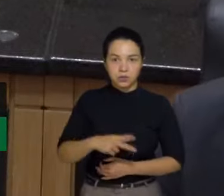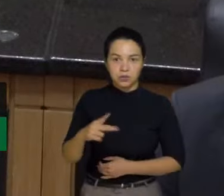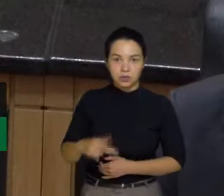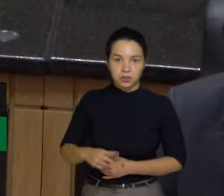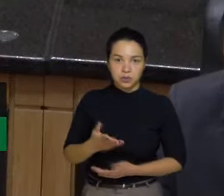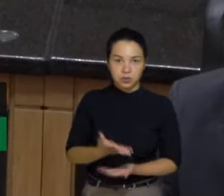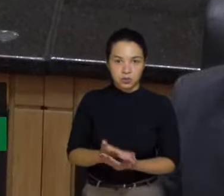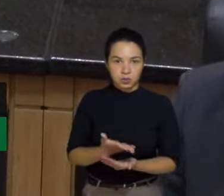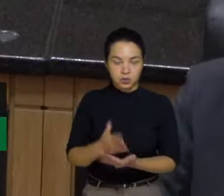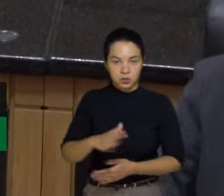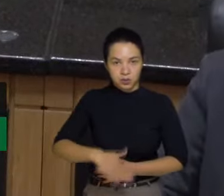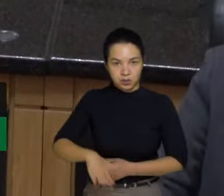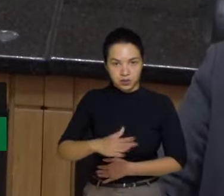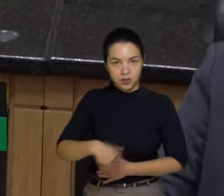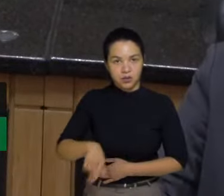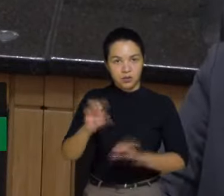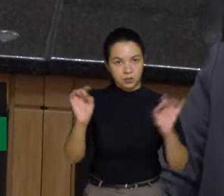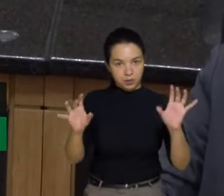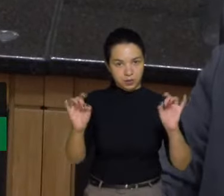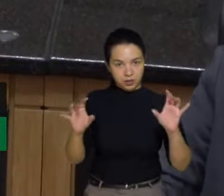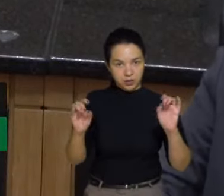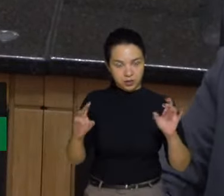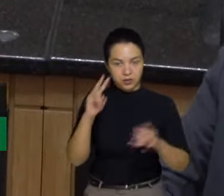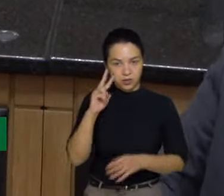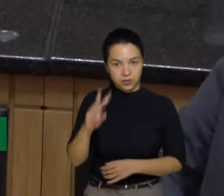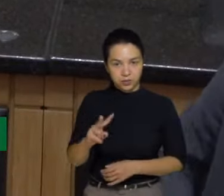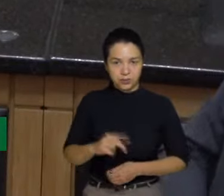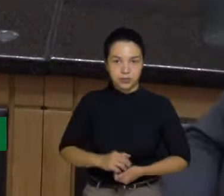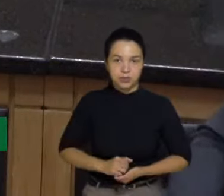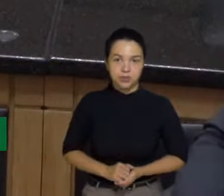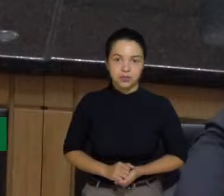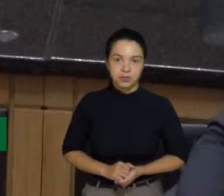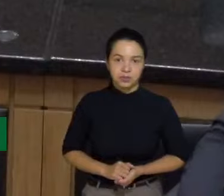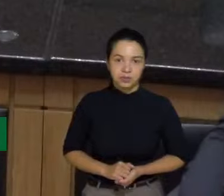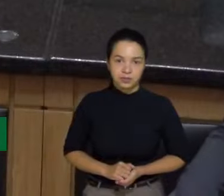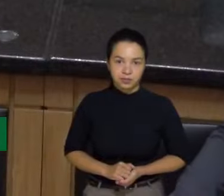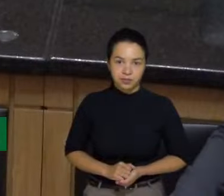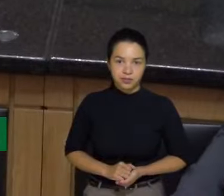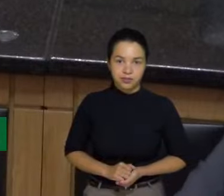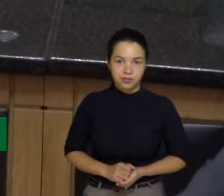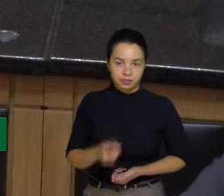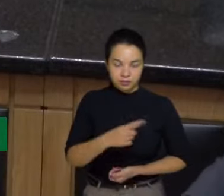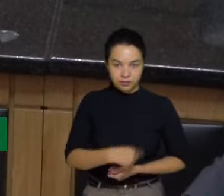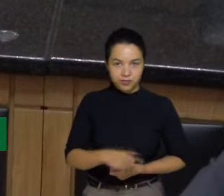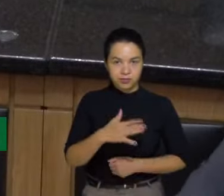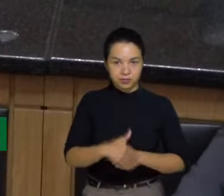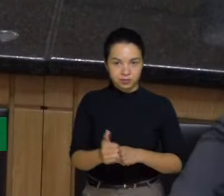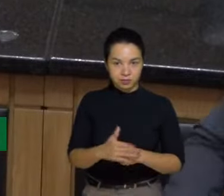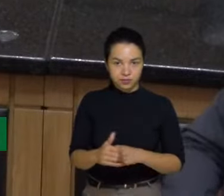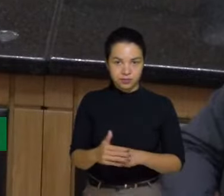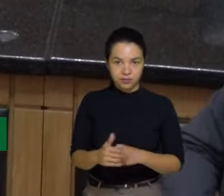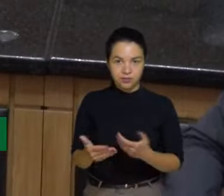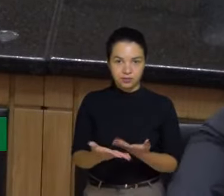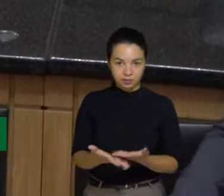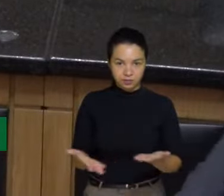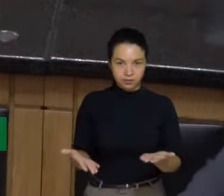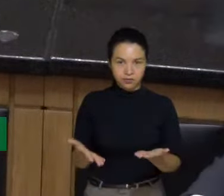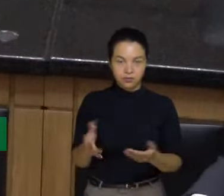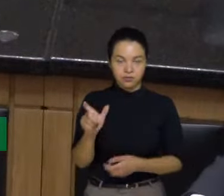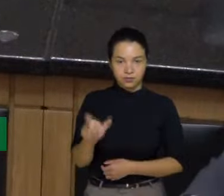estudioso dessa área, então para nós é um privilégio, viu, professor Zenildo, tê-lo aqui em nosso meio. Fica aqui o nosso carinho e o nosso justo reconhecimento a